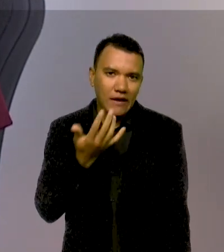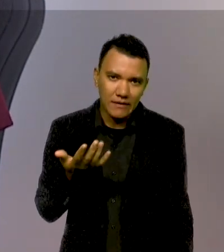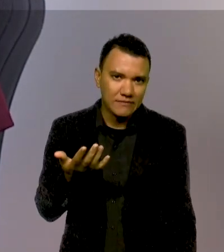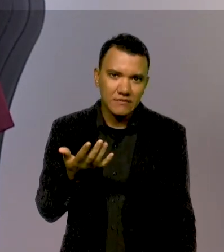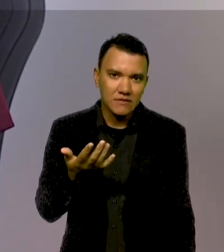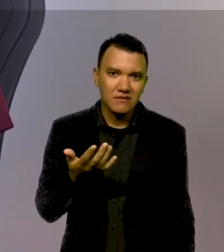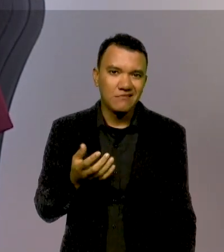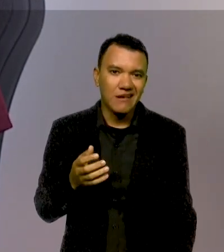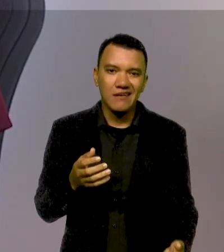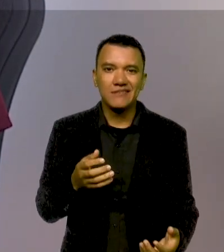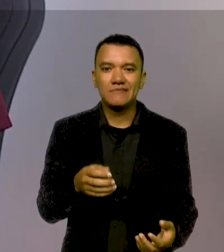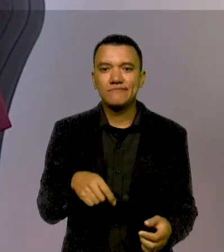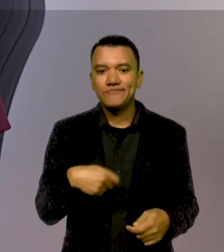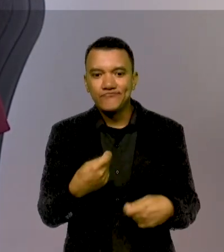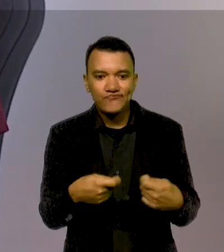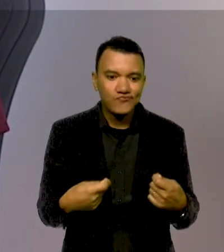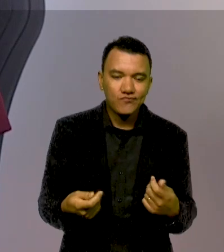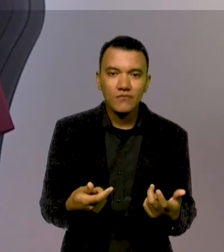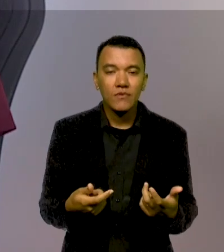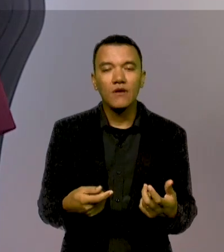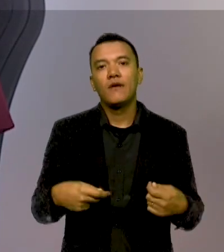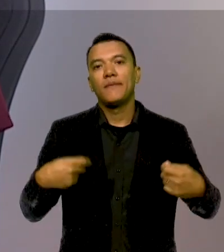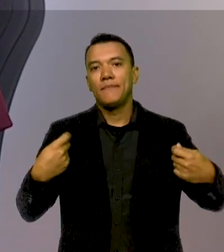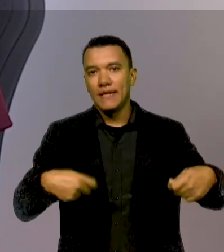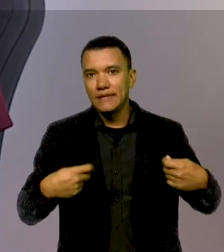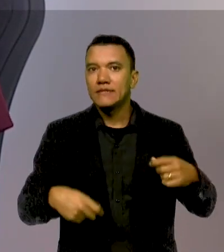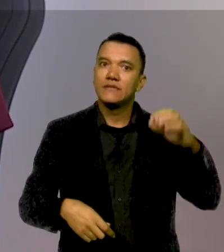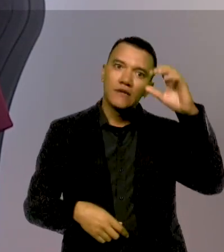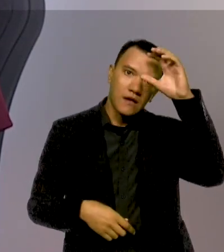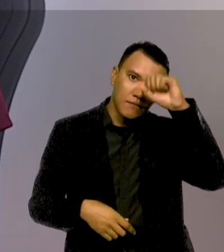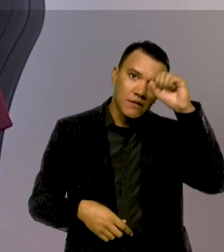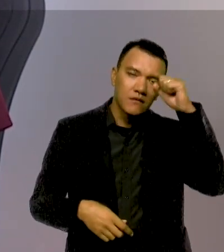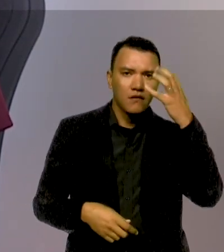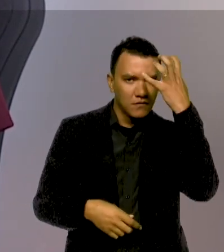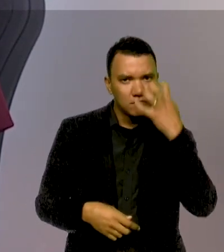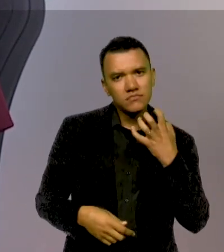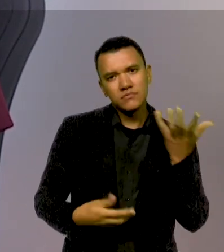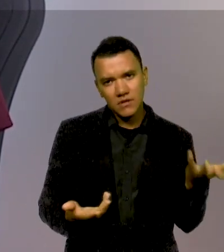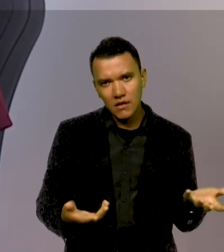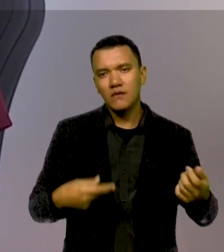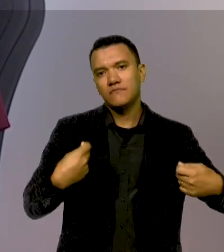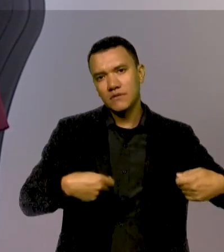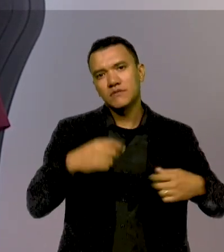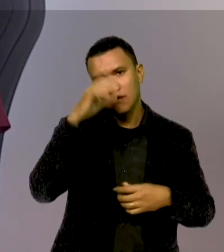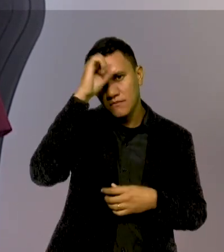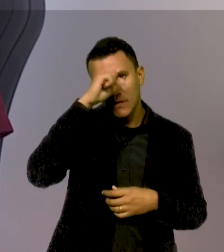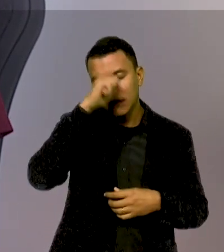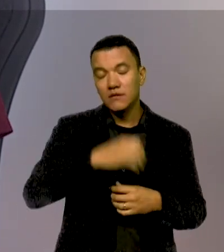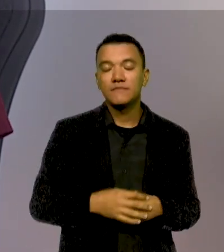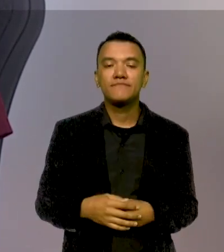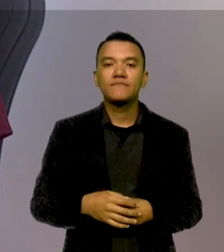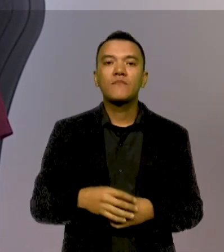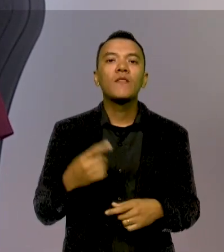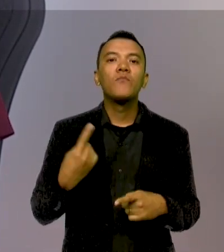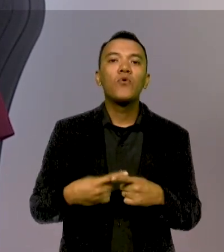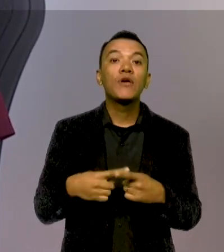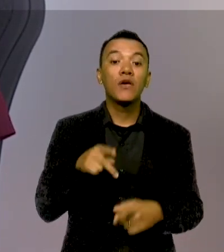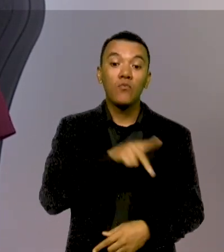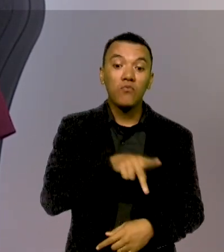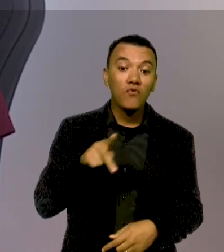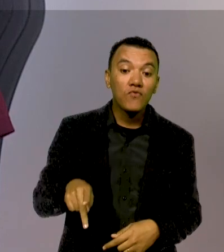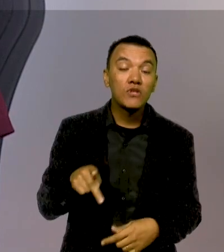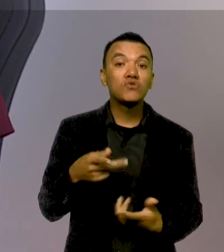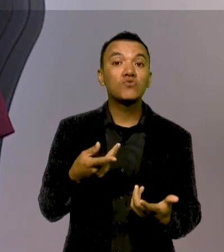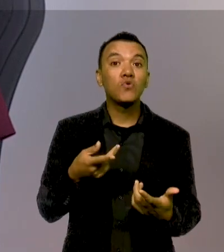para não se buscar essa aprendizagem. Porque nós sabemos que o efeito, quando o professor chega